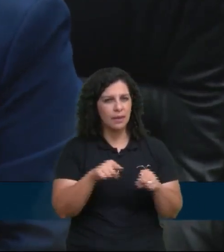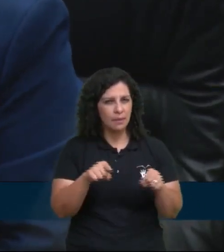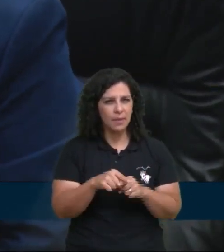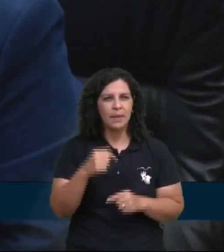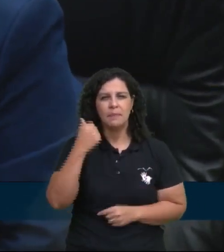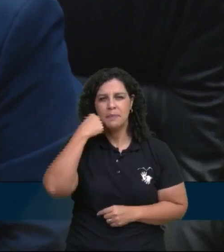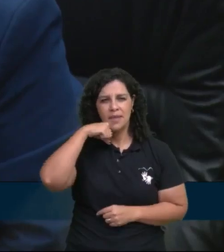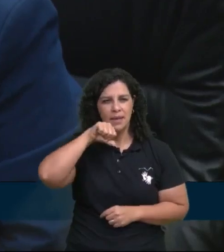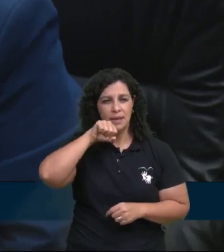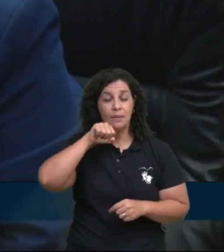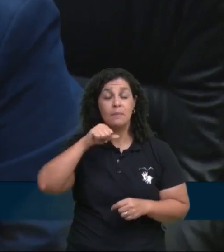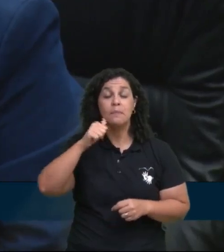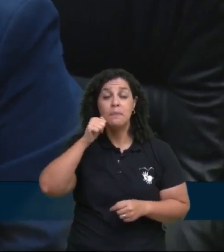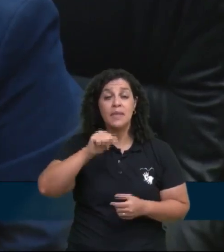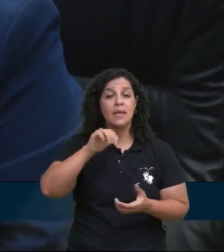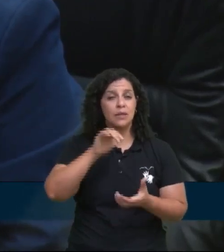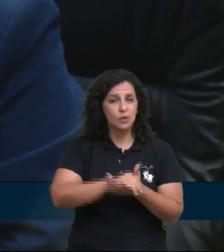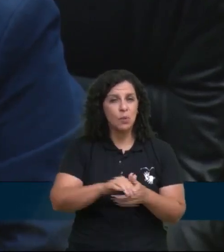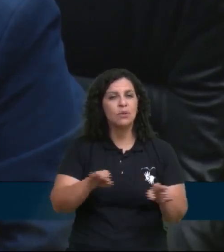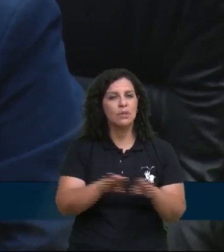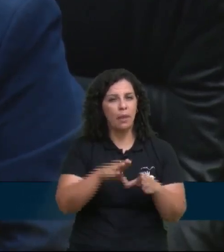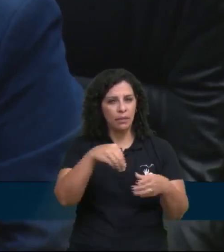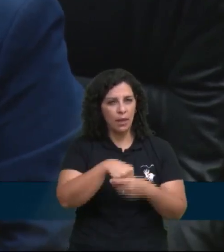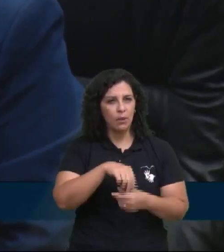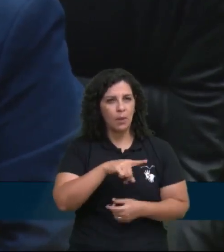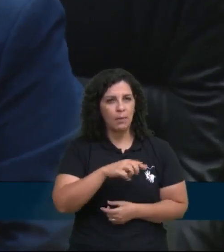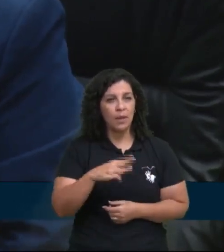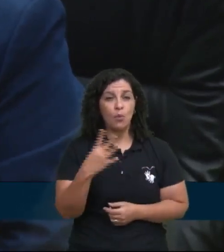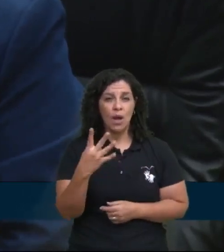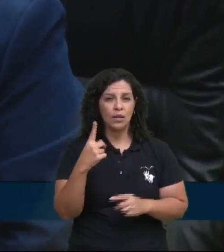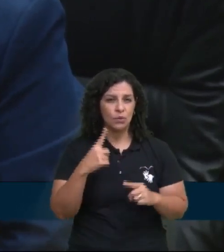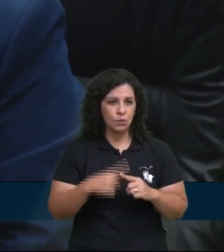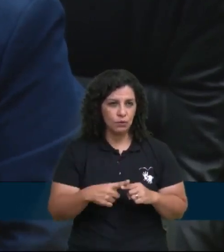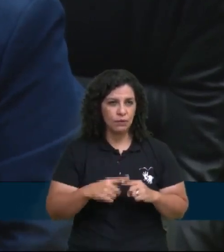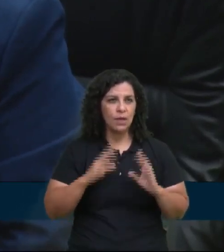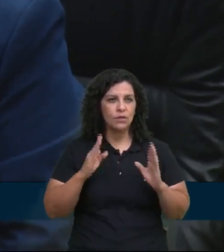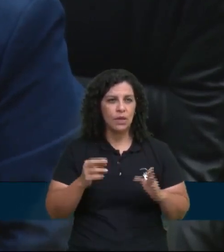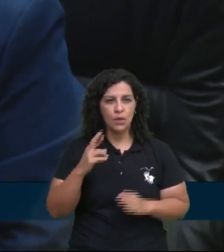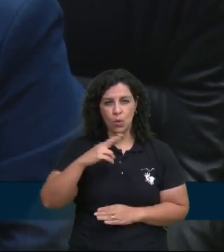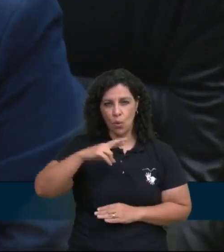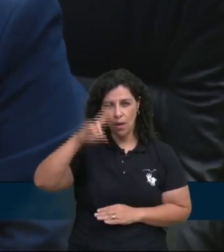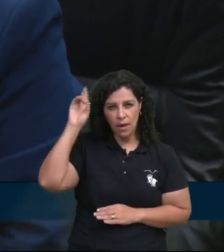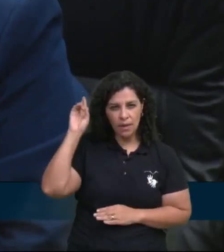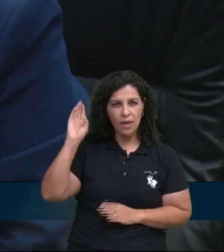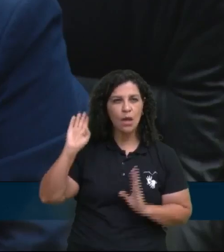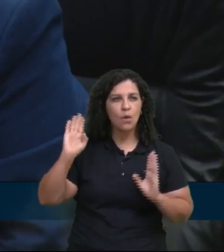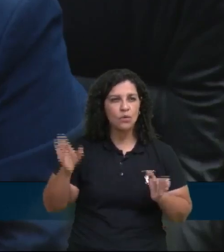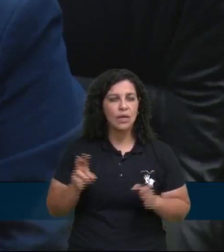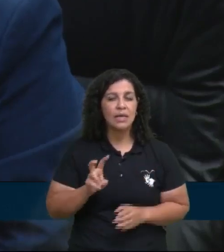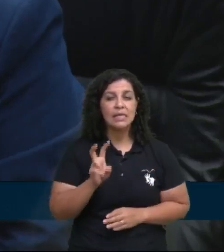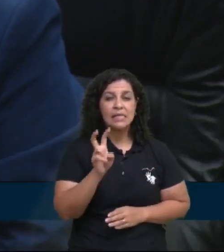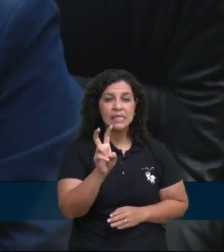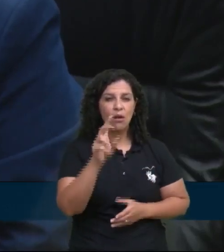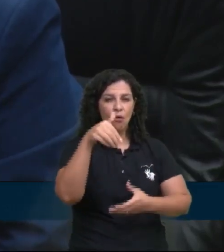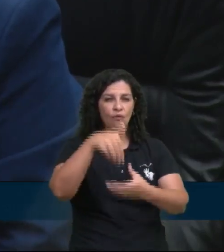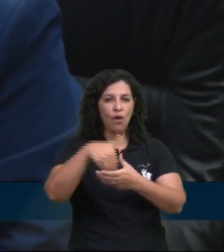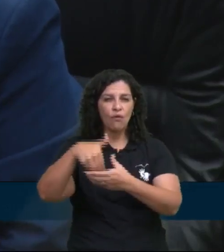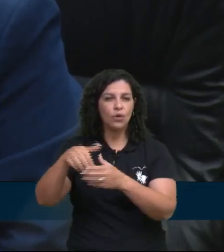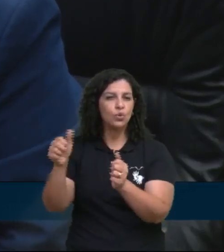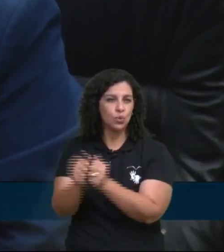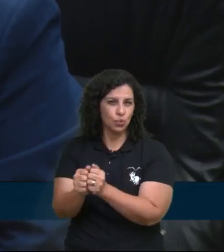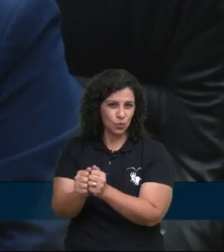esposa tem outro mandato no PMDB, 4 mandatos, e o Requião esteve nas 5